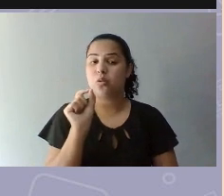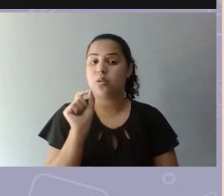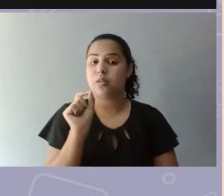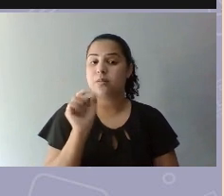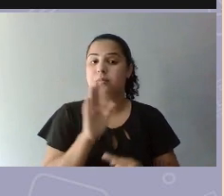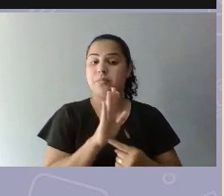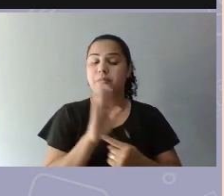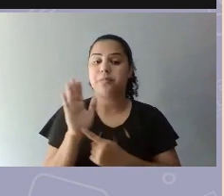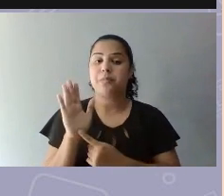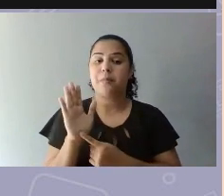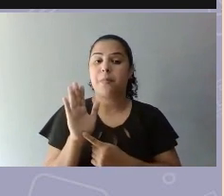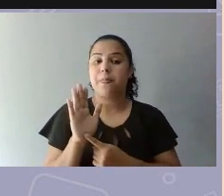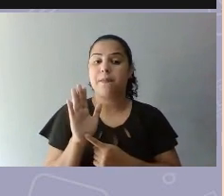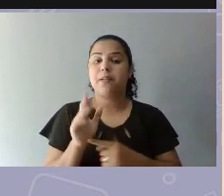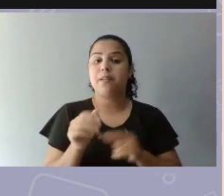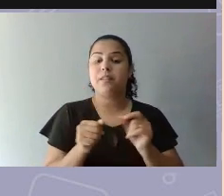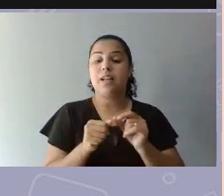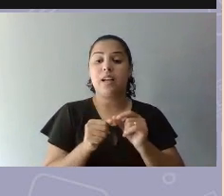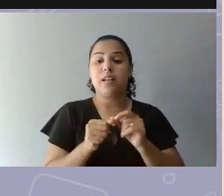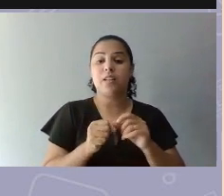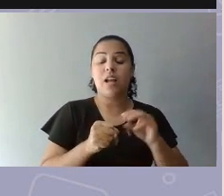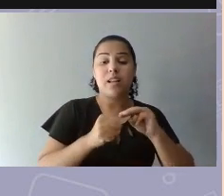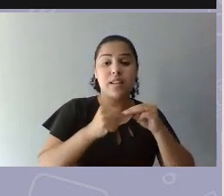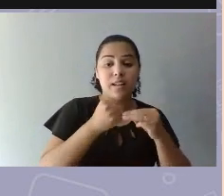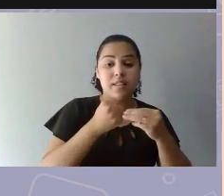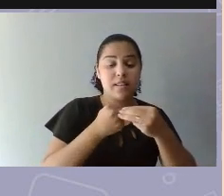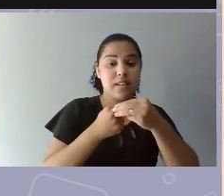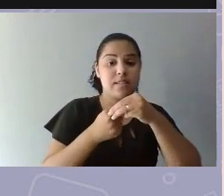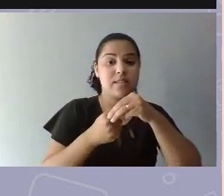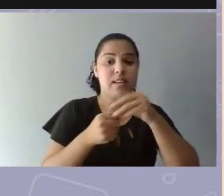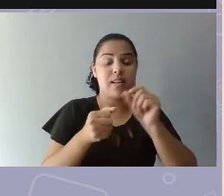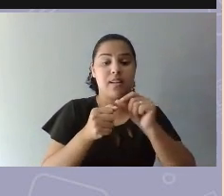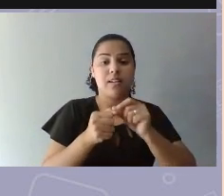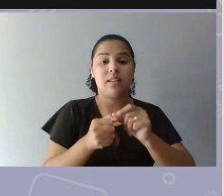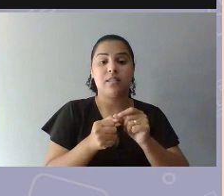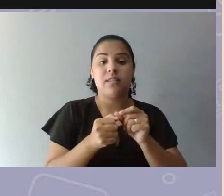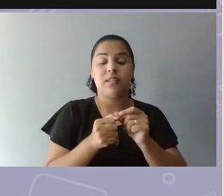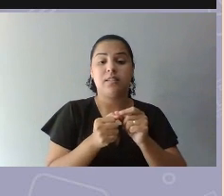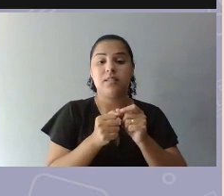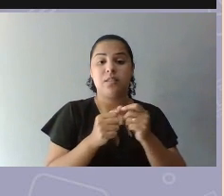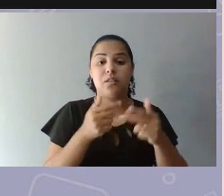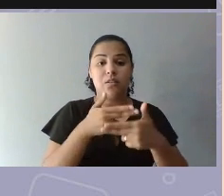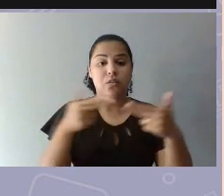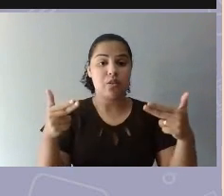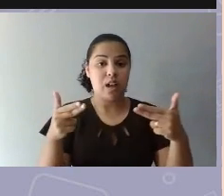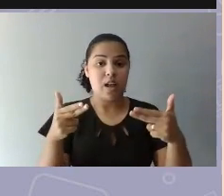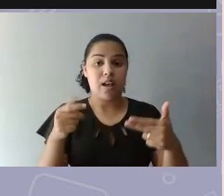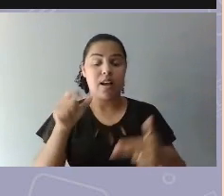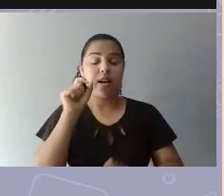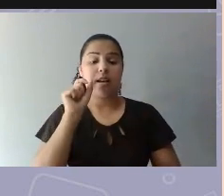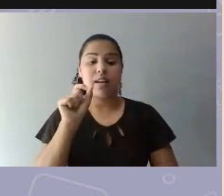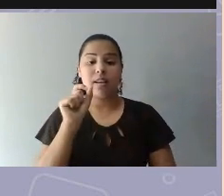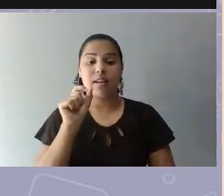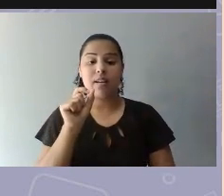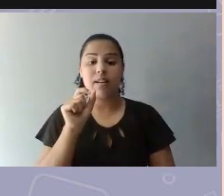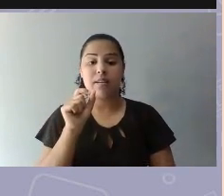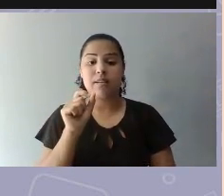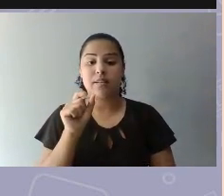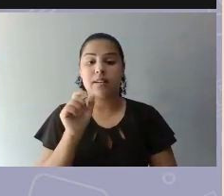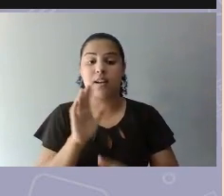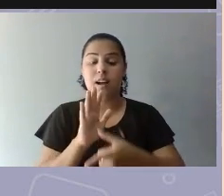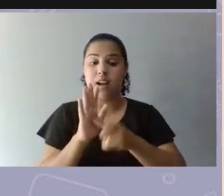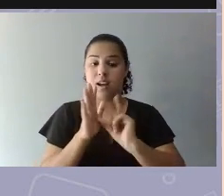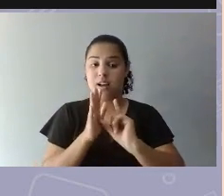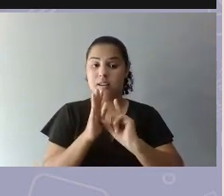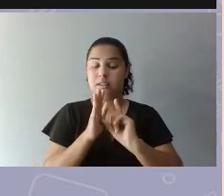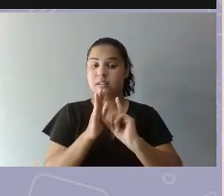plasmática das células está relacionado a essa que está relacionado a essa desidratação é a então antes de mais nada antes